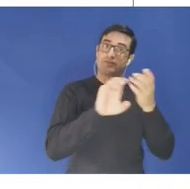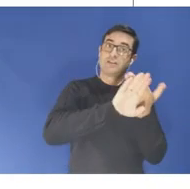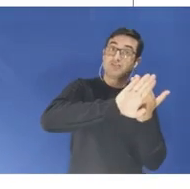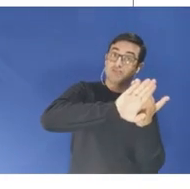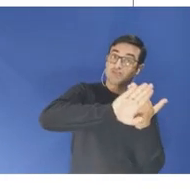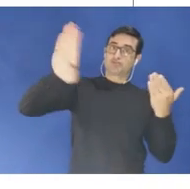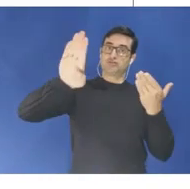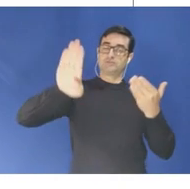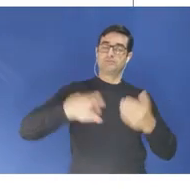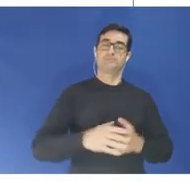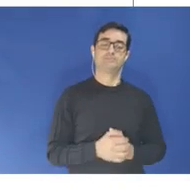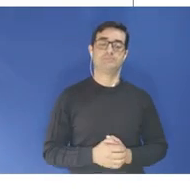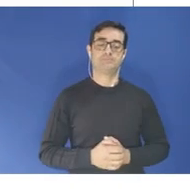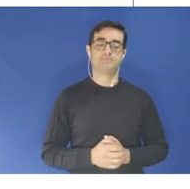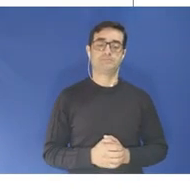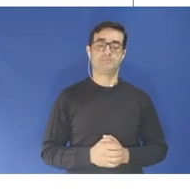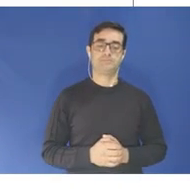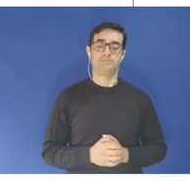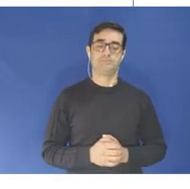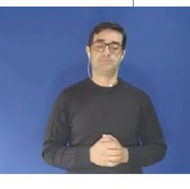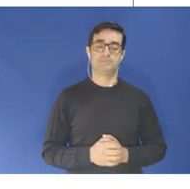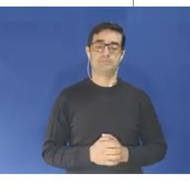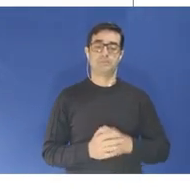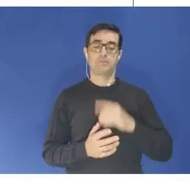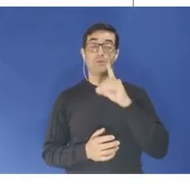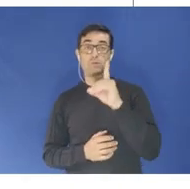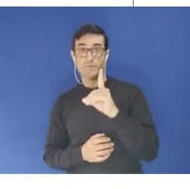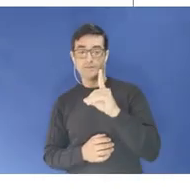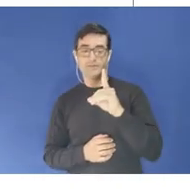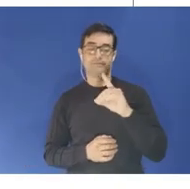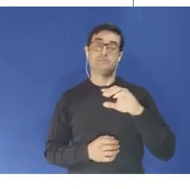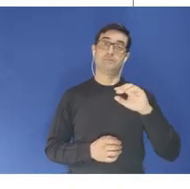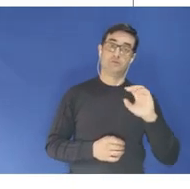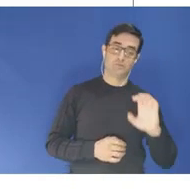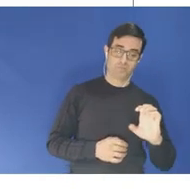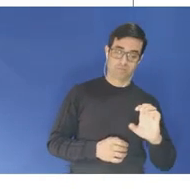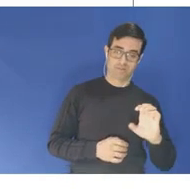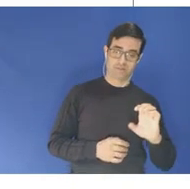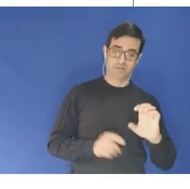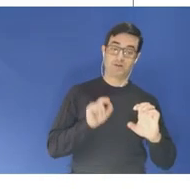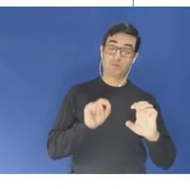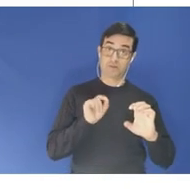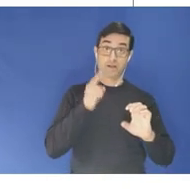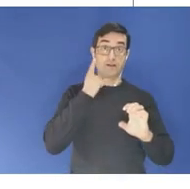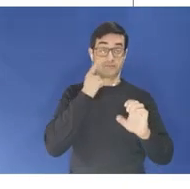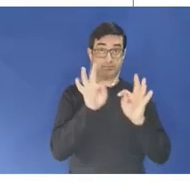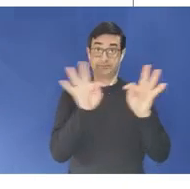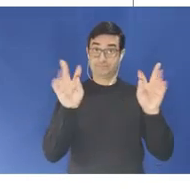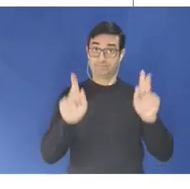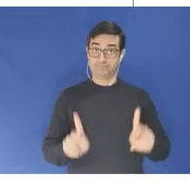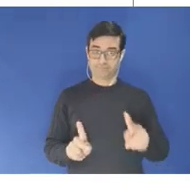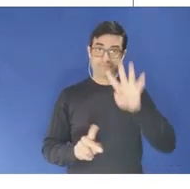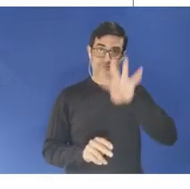elétrons que estão sendo acrescentados. O D e o E, eu tive que me fazer valer